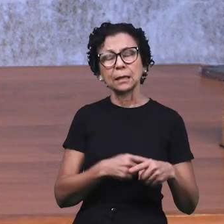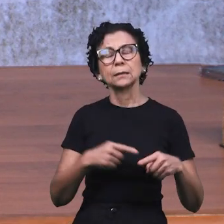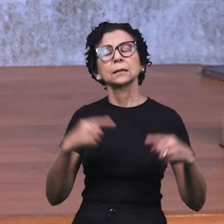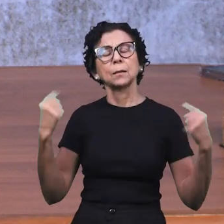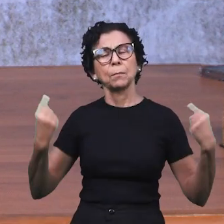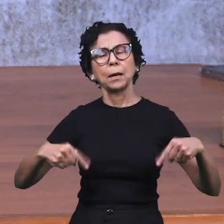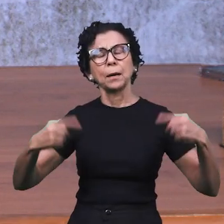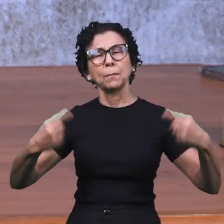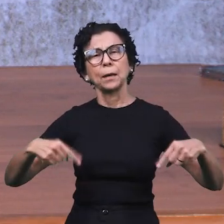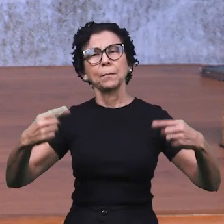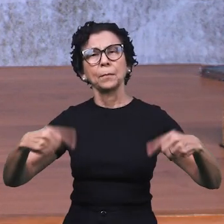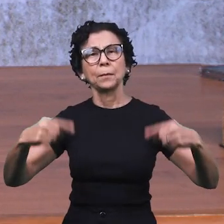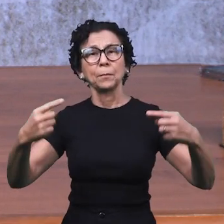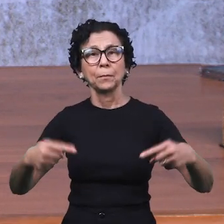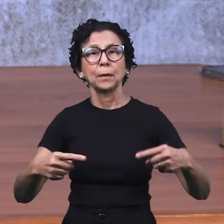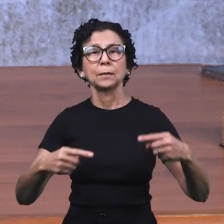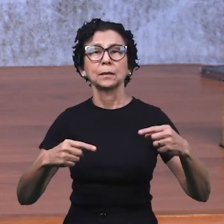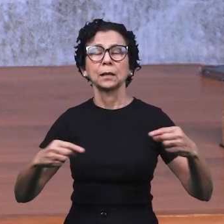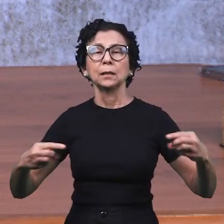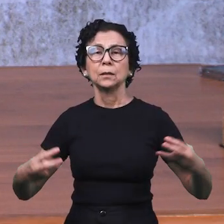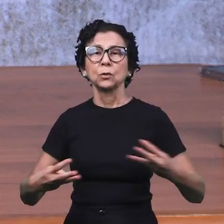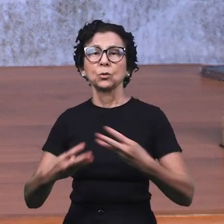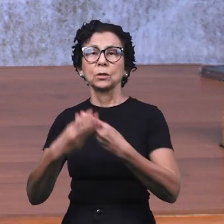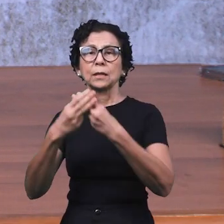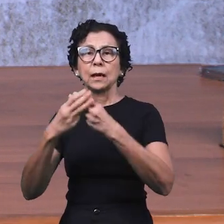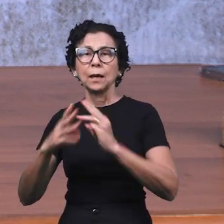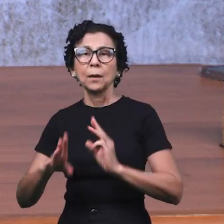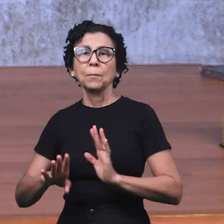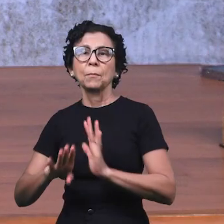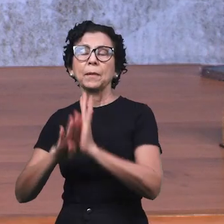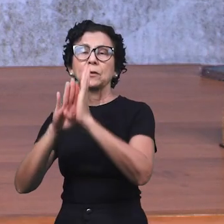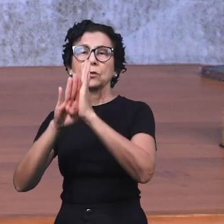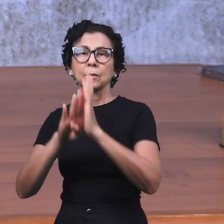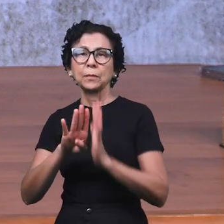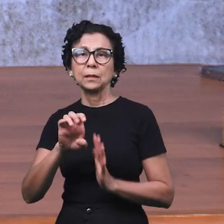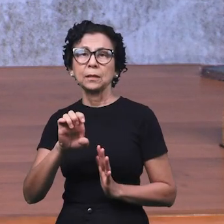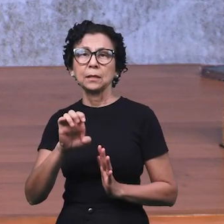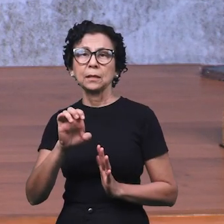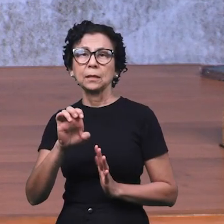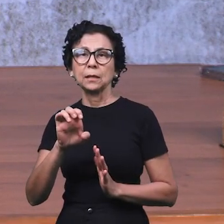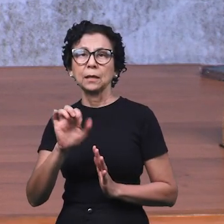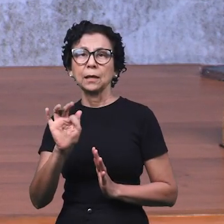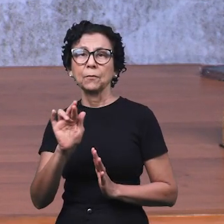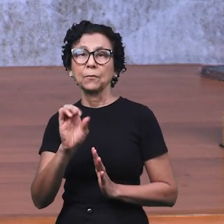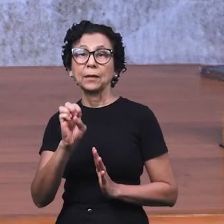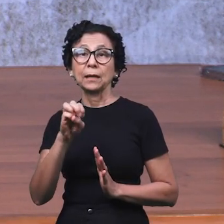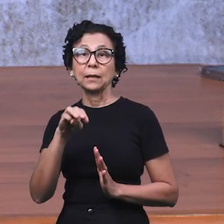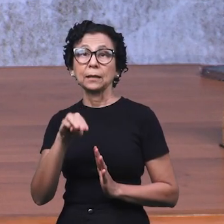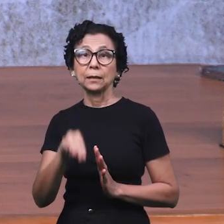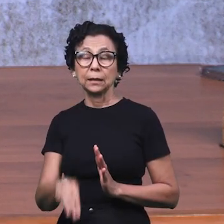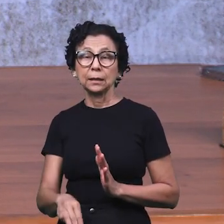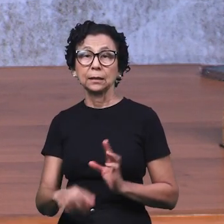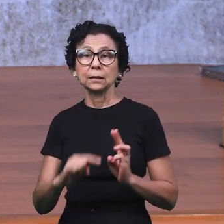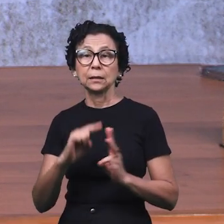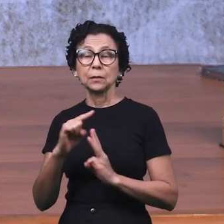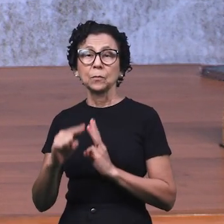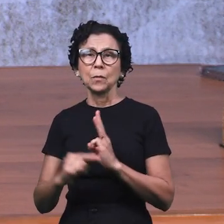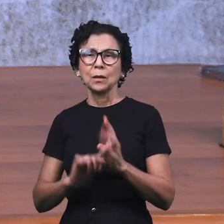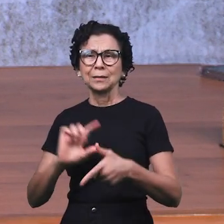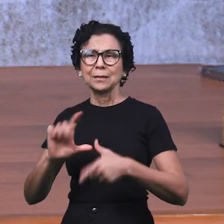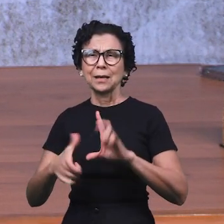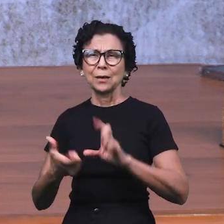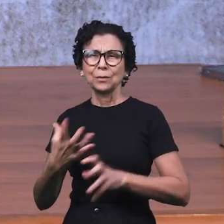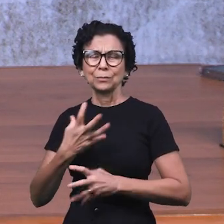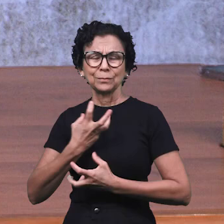e contra Benjamim e contra a casa de Efraim, de maneira que Israel ficou muito